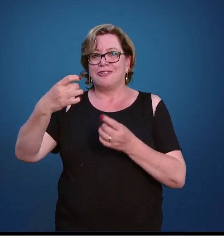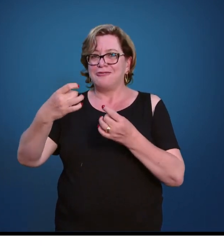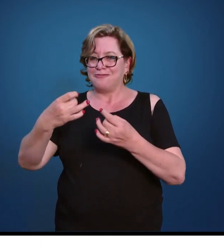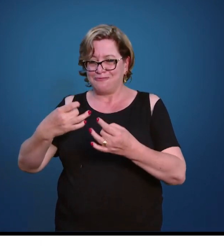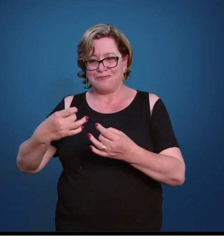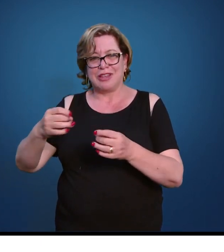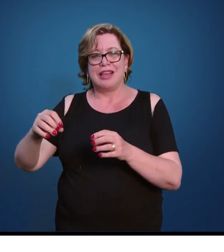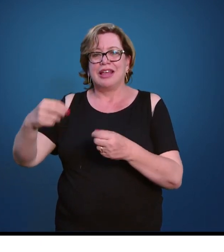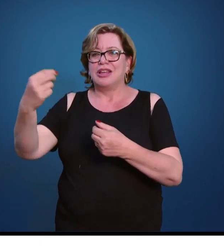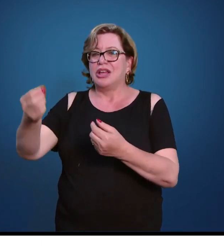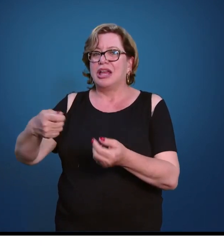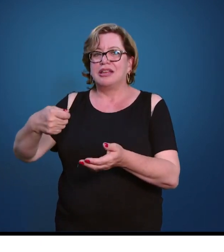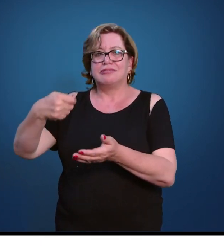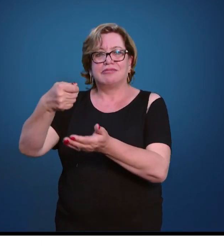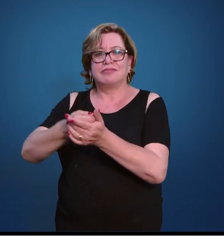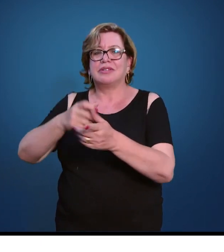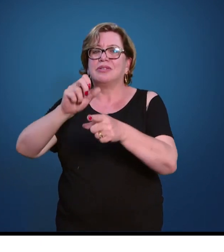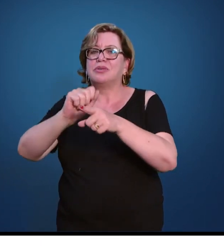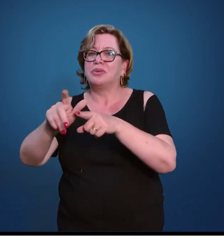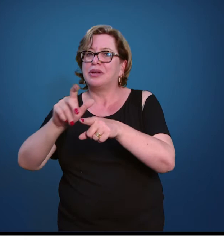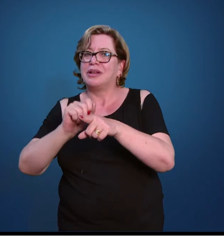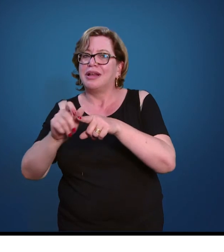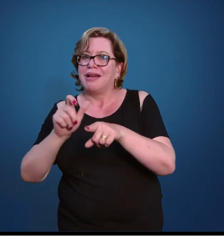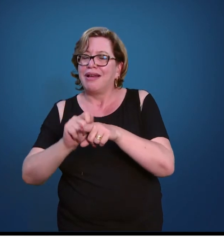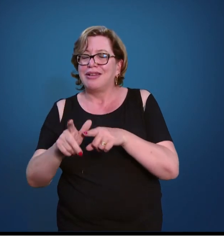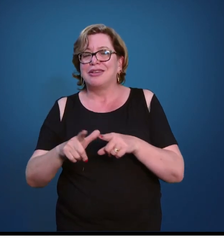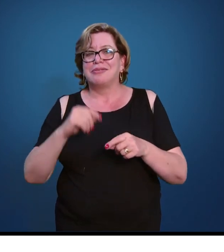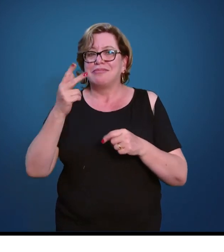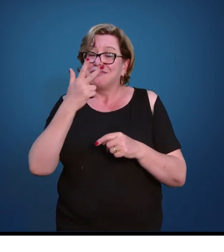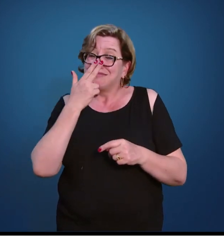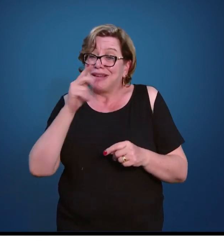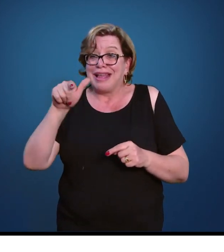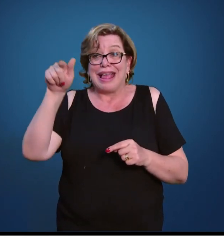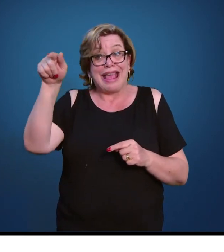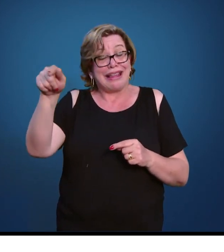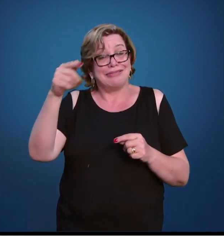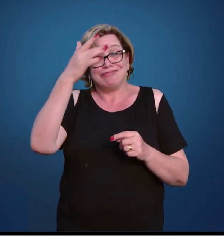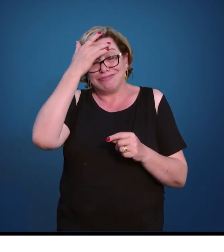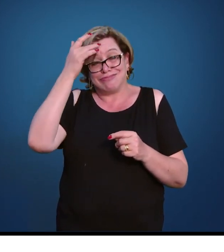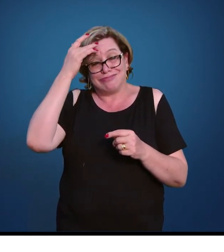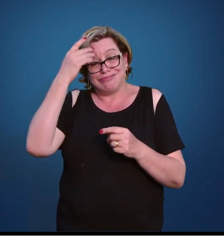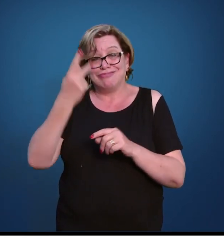determinado momento, aquele fornecedor está me emprestando aquele dinheiro